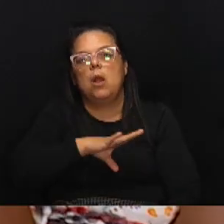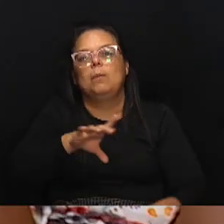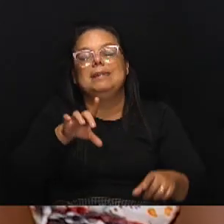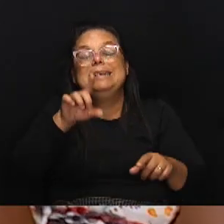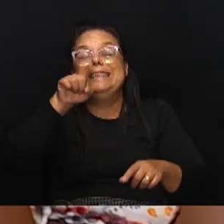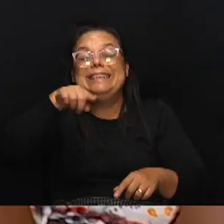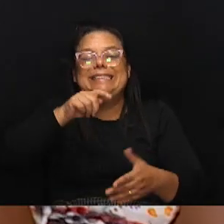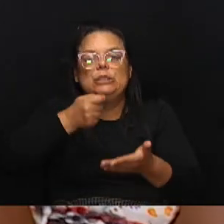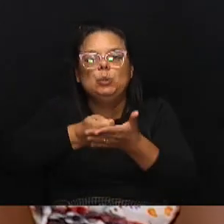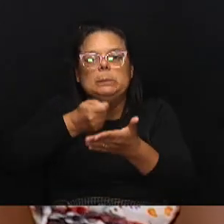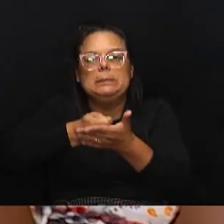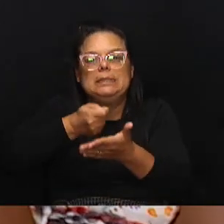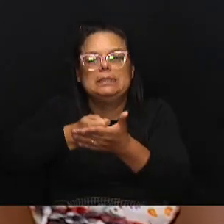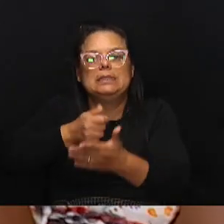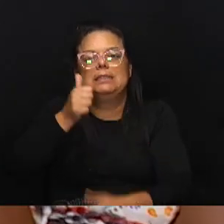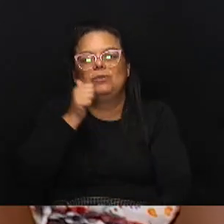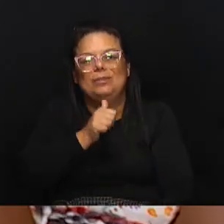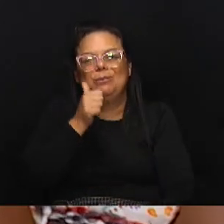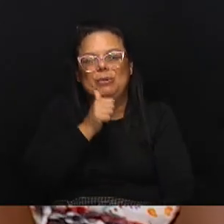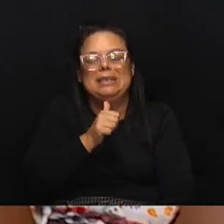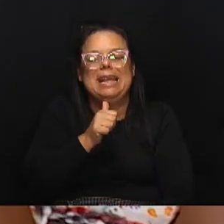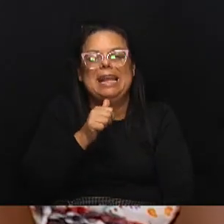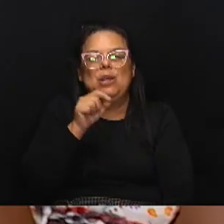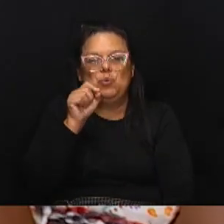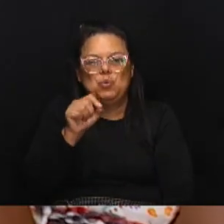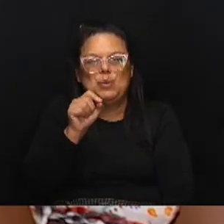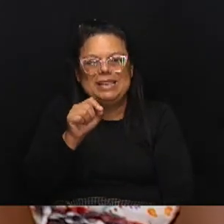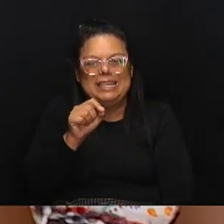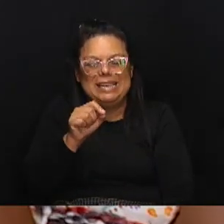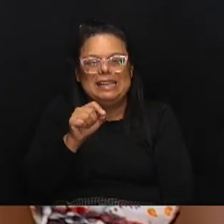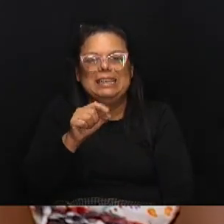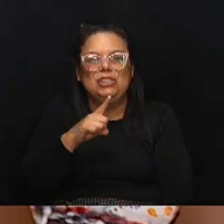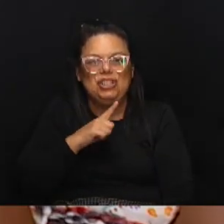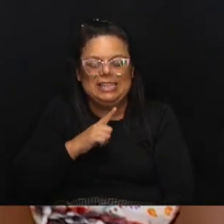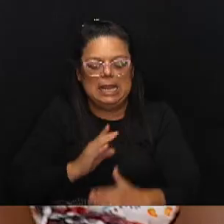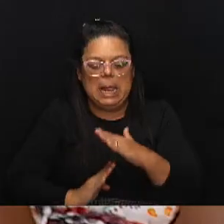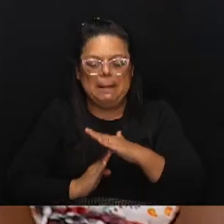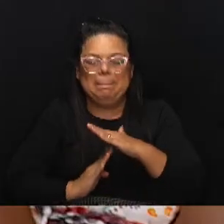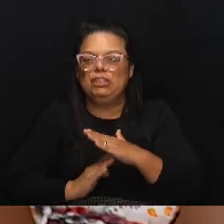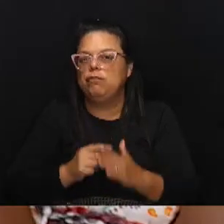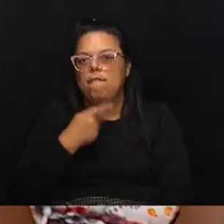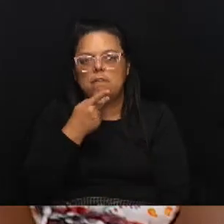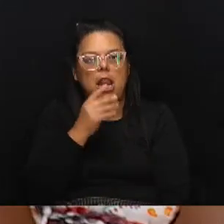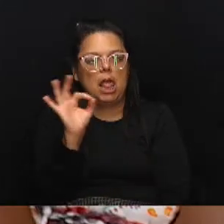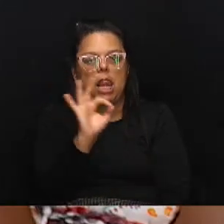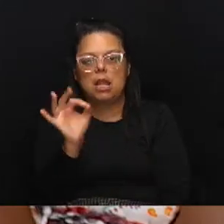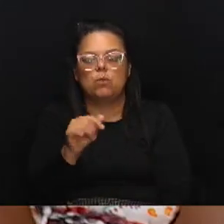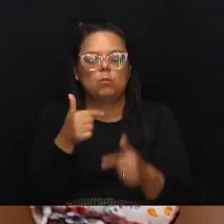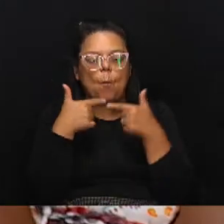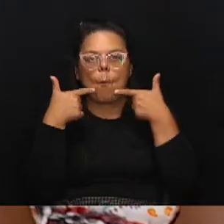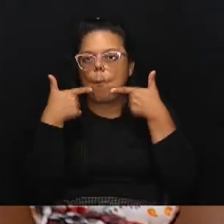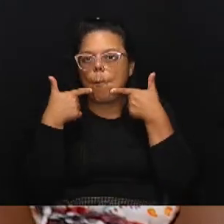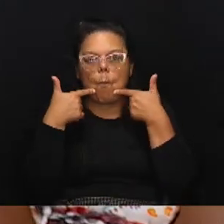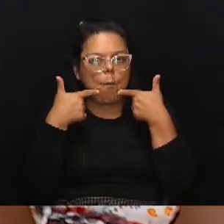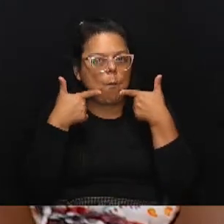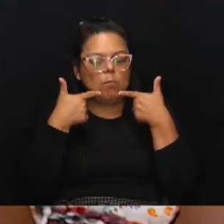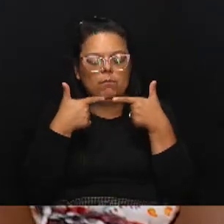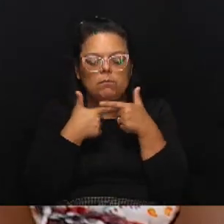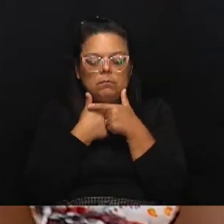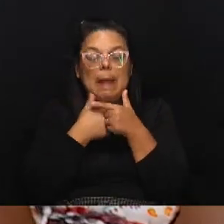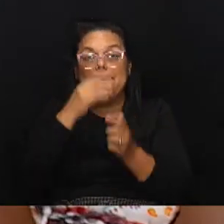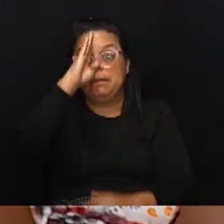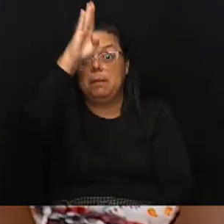mulher ser acatada, ser regrada, não falar, não sorrir, não andar na rua à noite, principalmente as